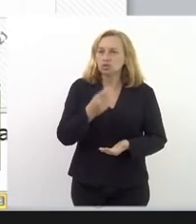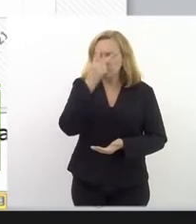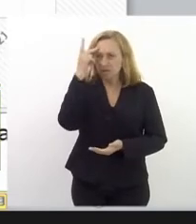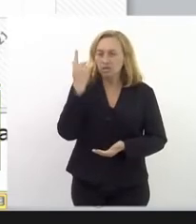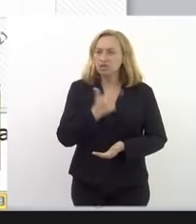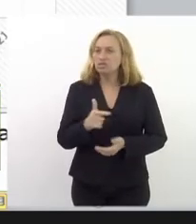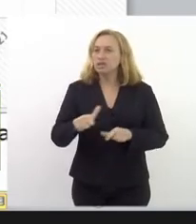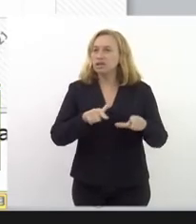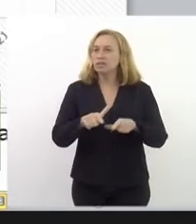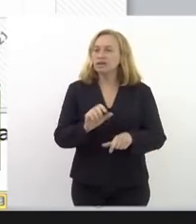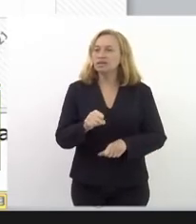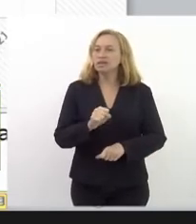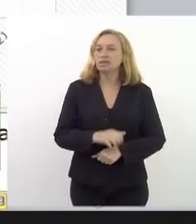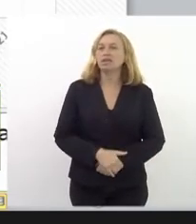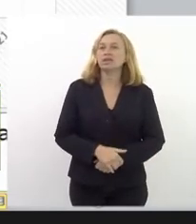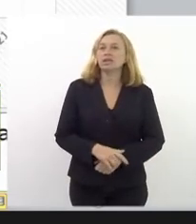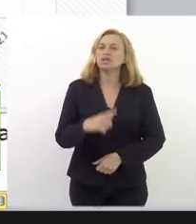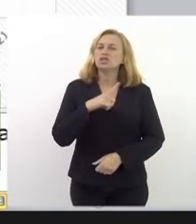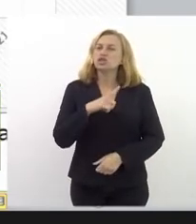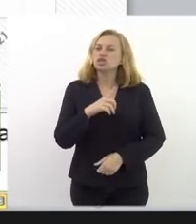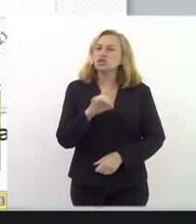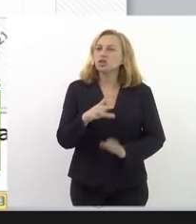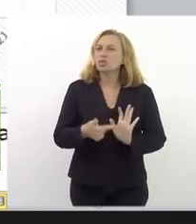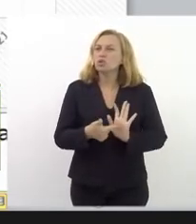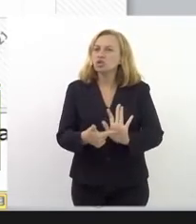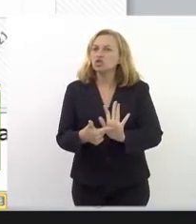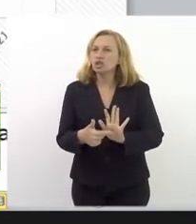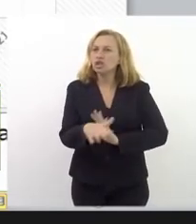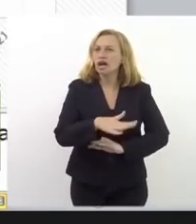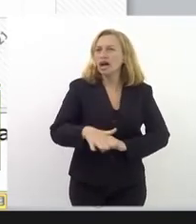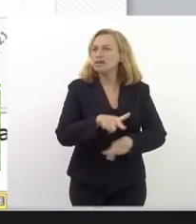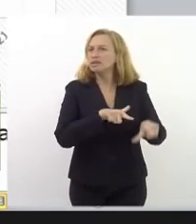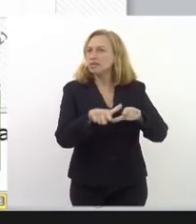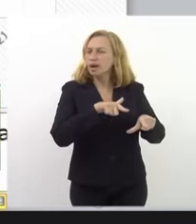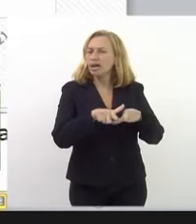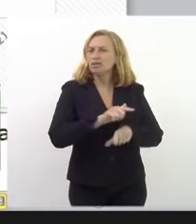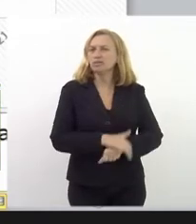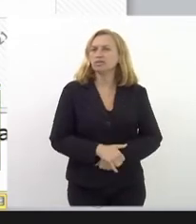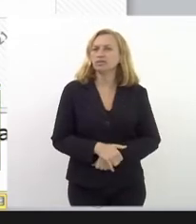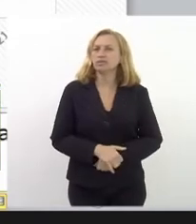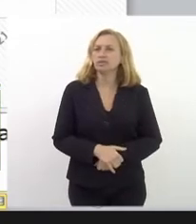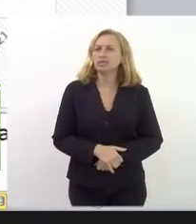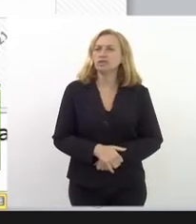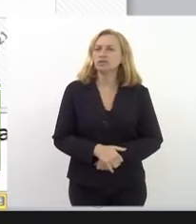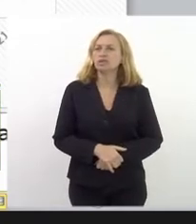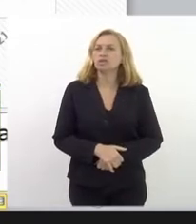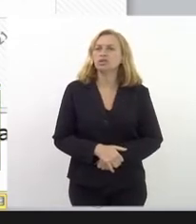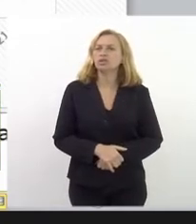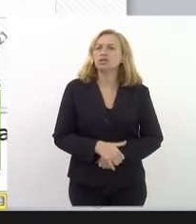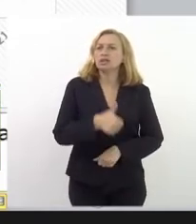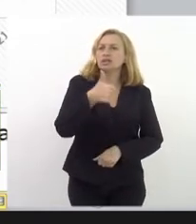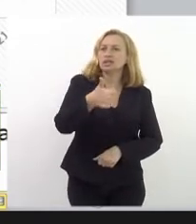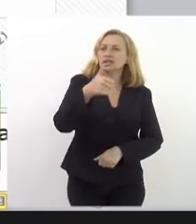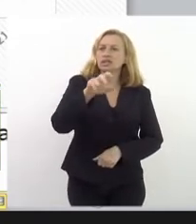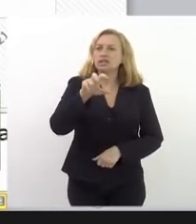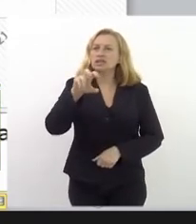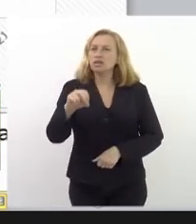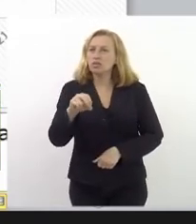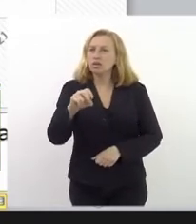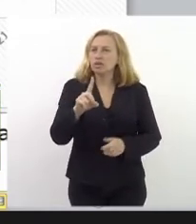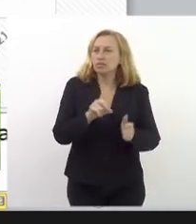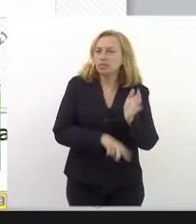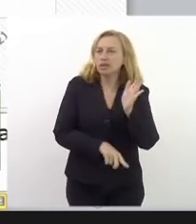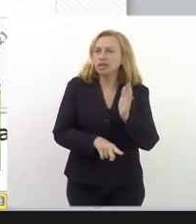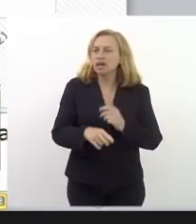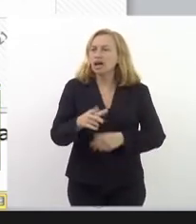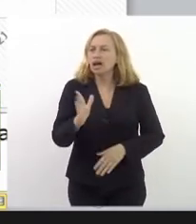Então, aí, a gente tinha, só demonstrando o mercado de trabalho, né? A gente tinha 150 menos e agora a